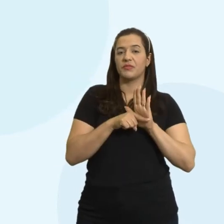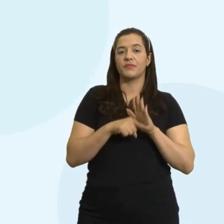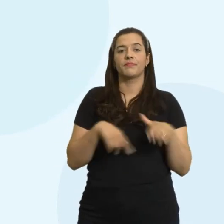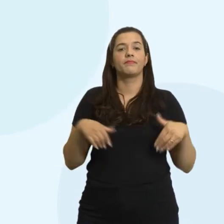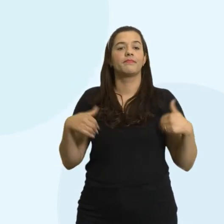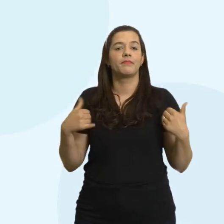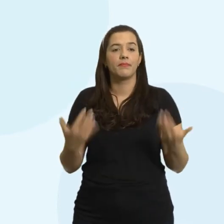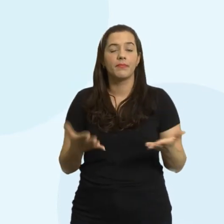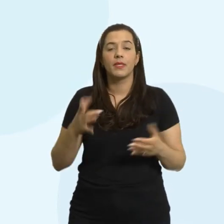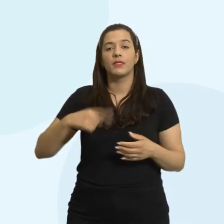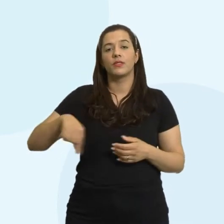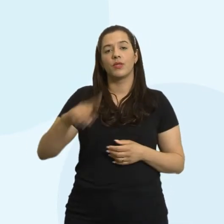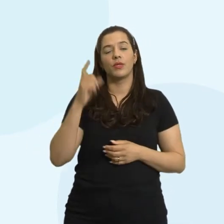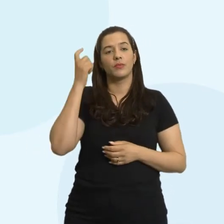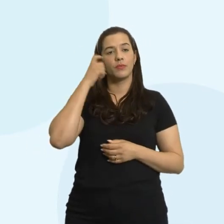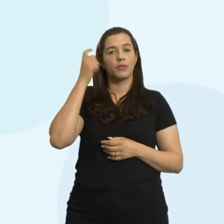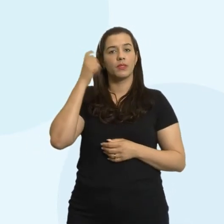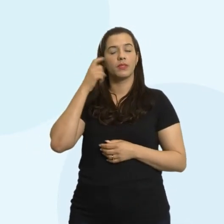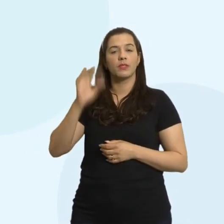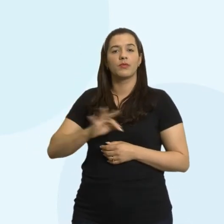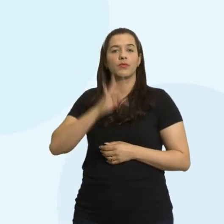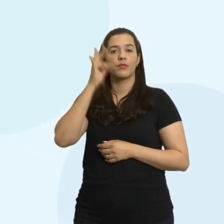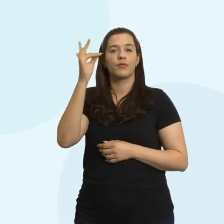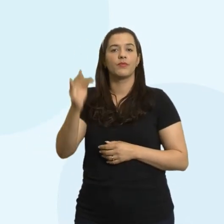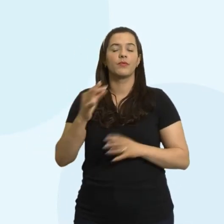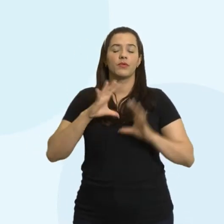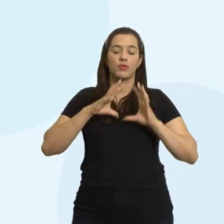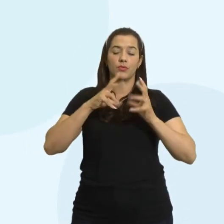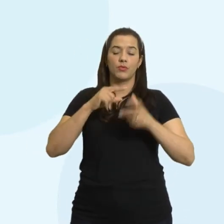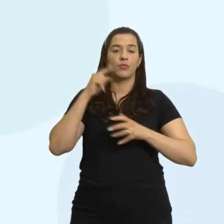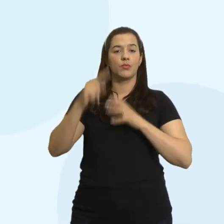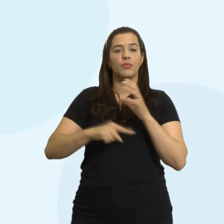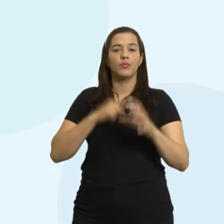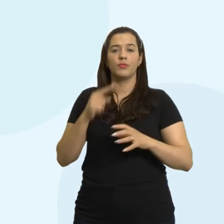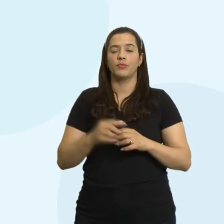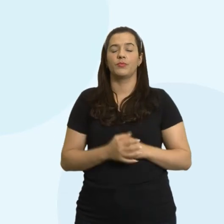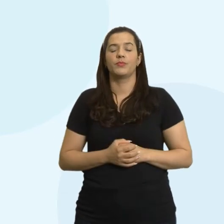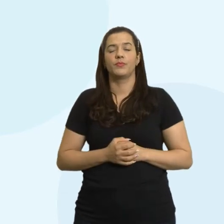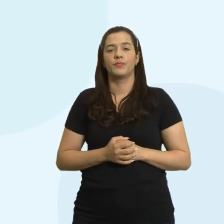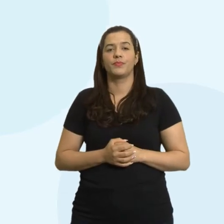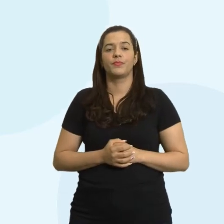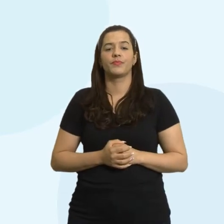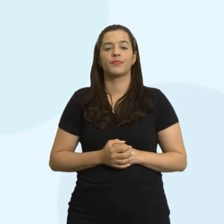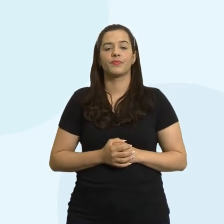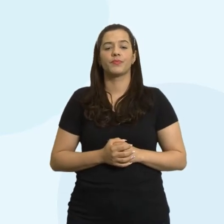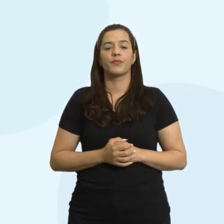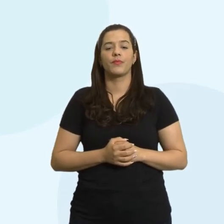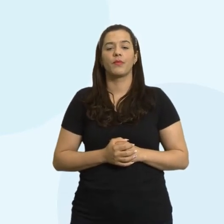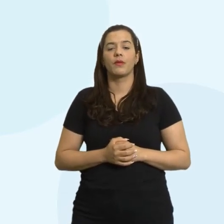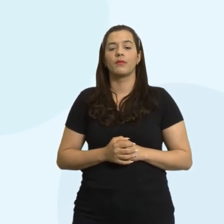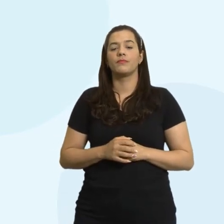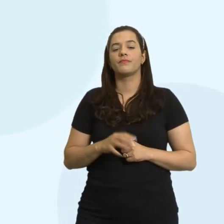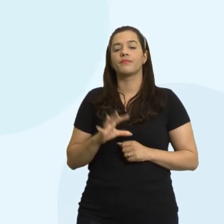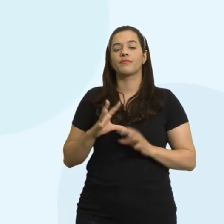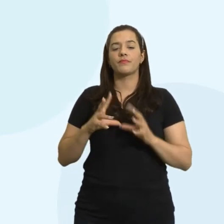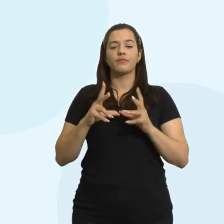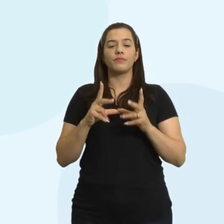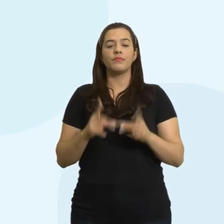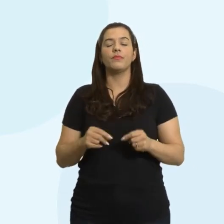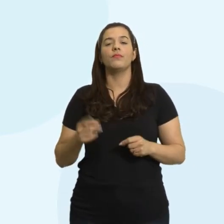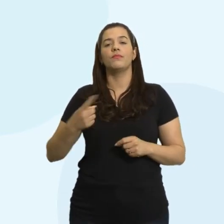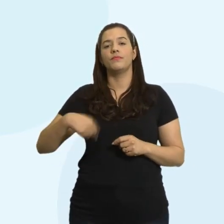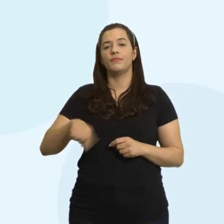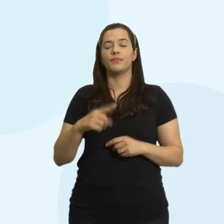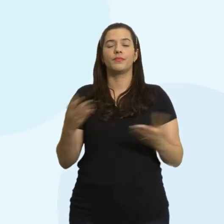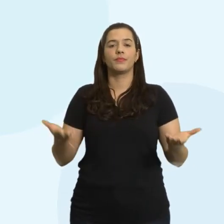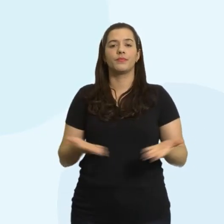vez, quando a gente pensa no futuro do meio ambiente, né? Será que tudo isso que nós